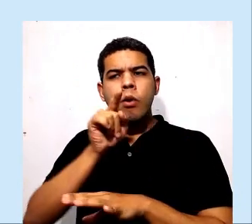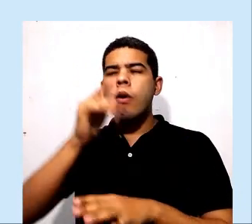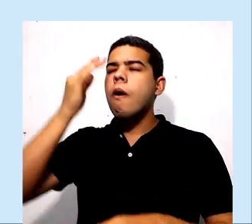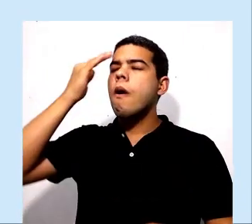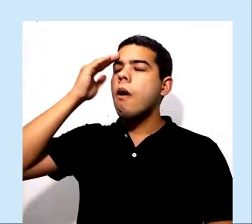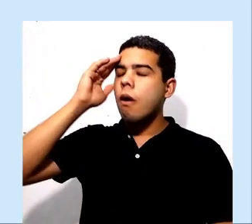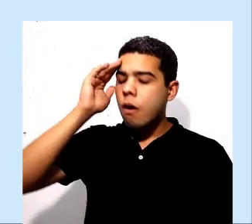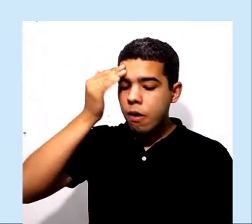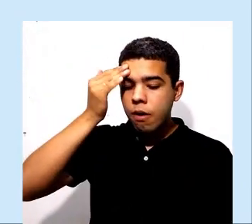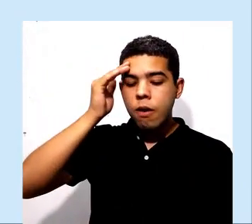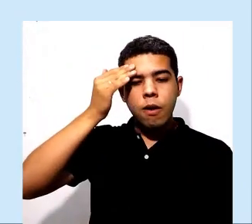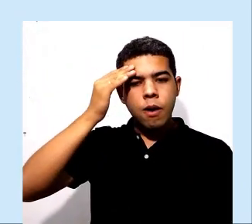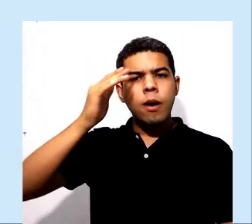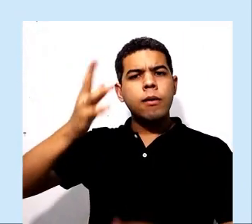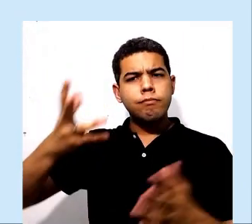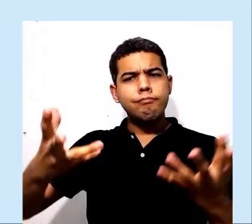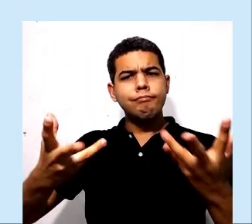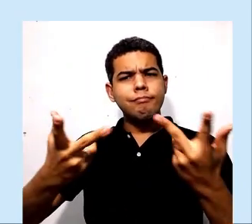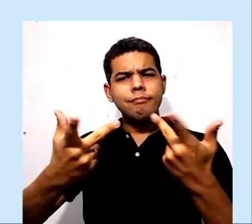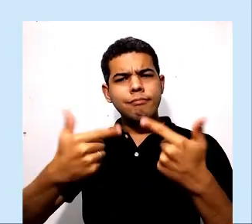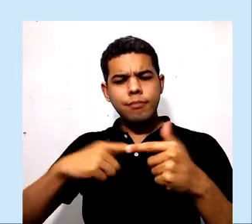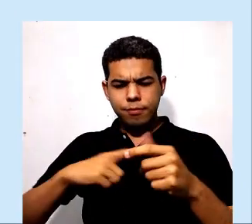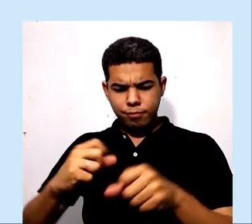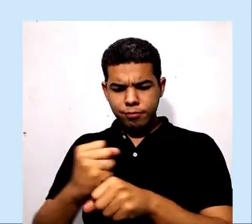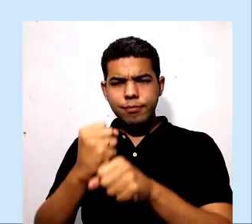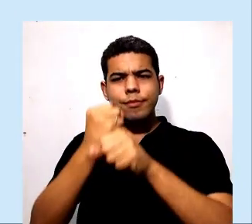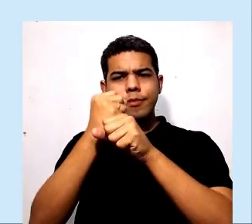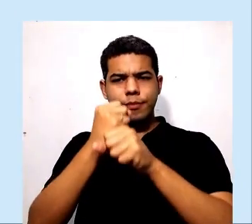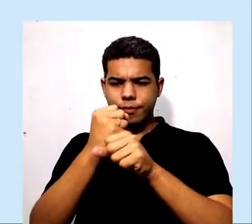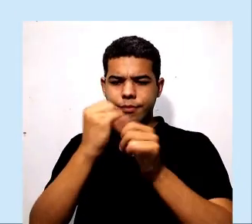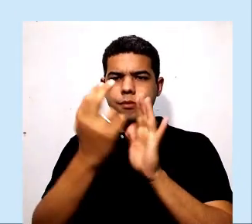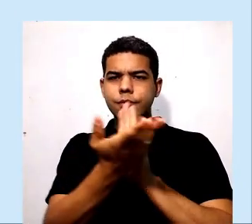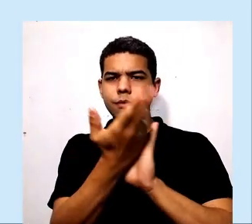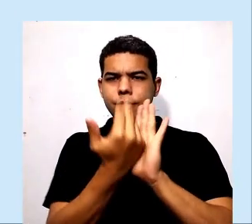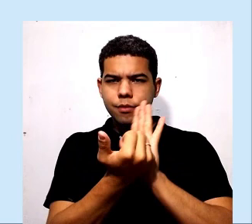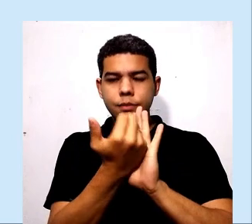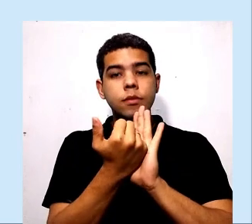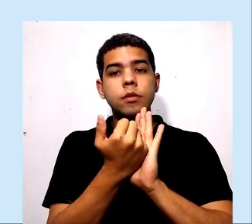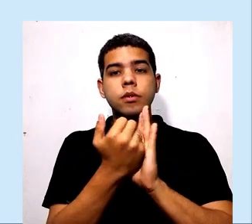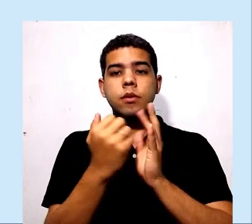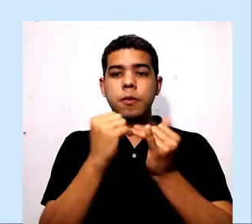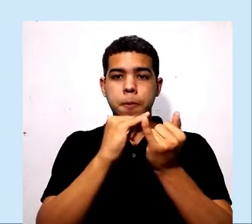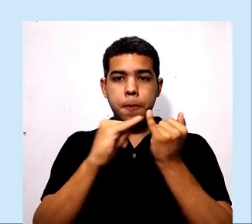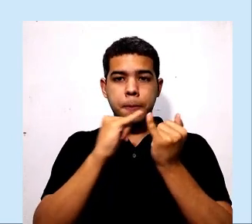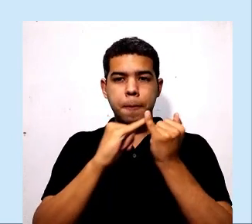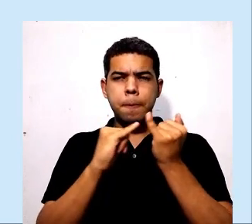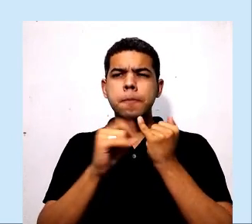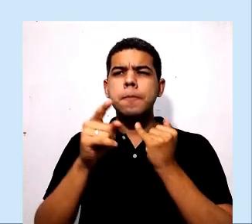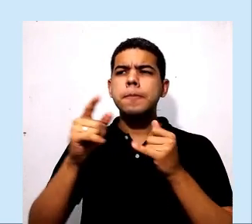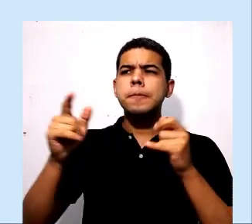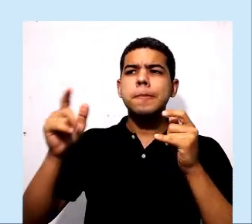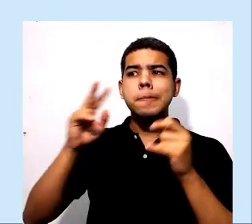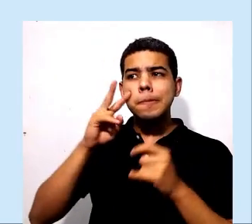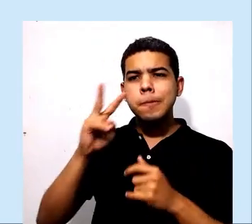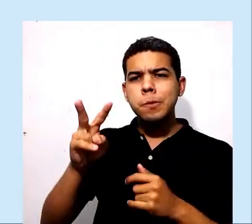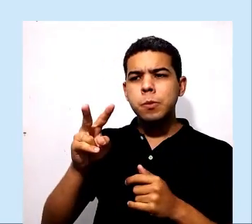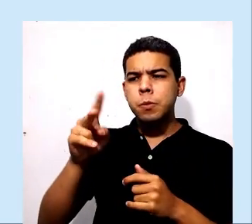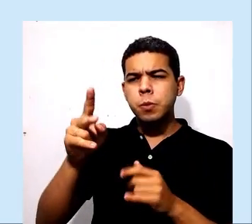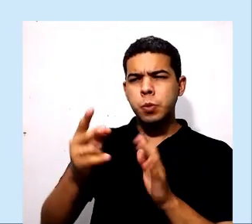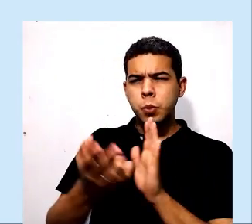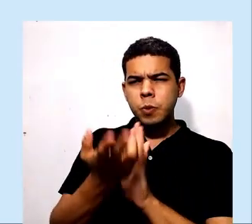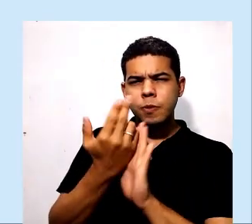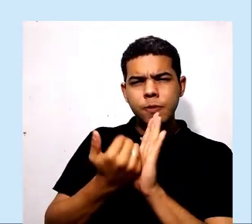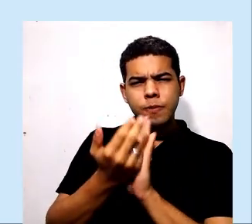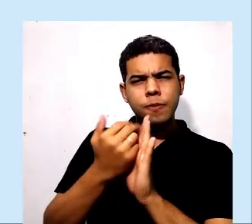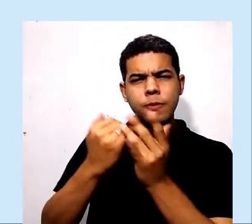vai compreender a habilidade da construção de figuras semelhantes, onde você vai ver que na